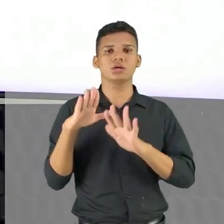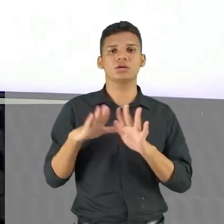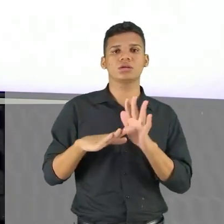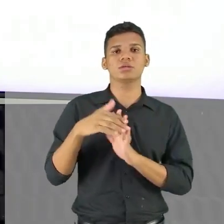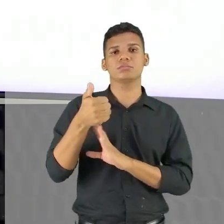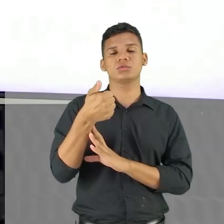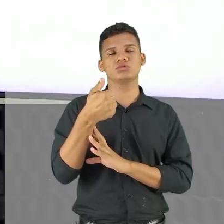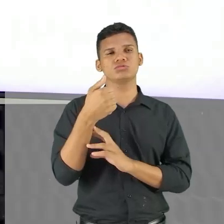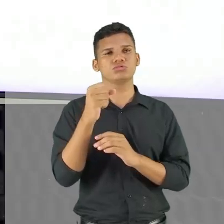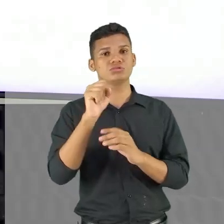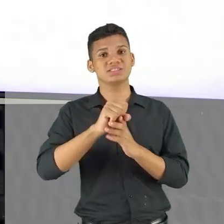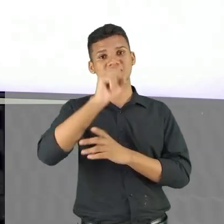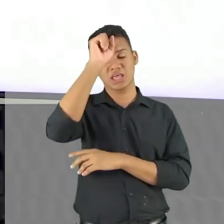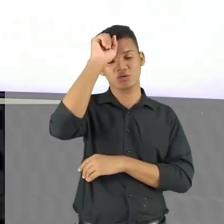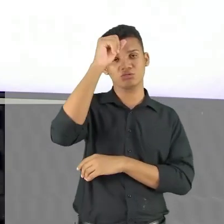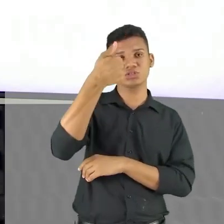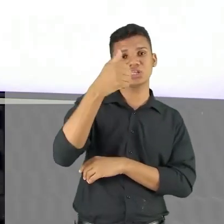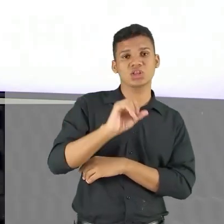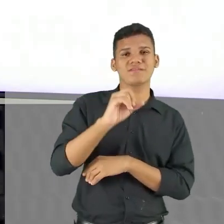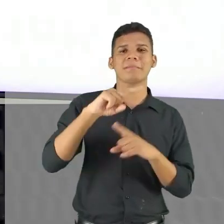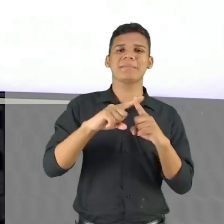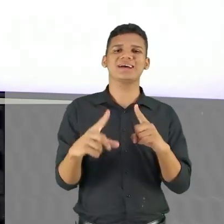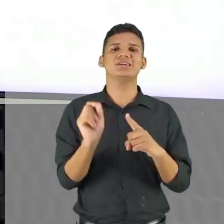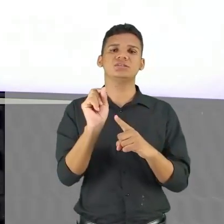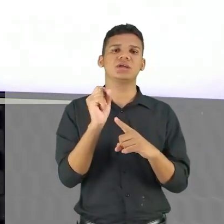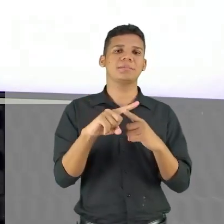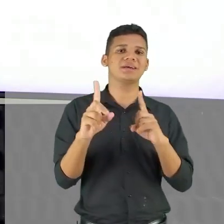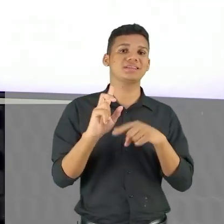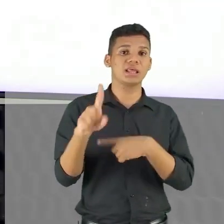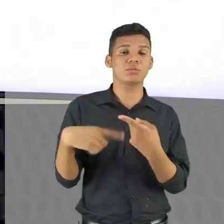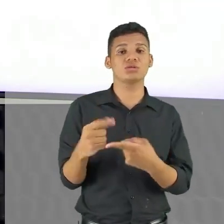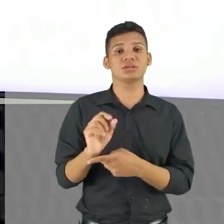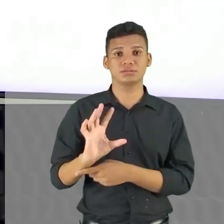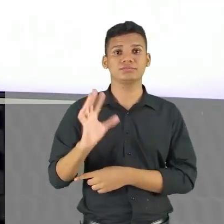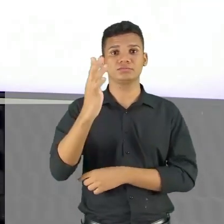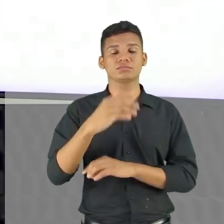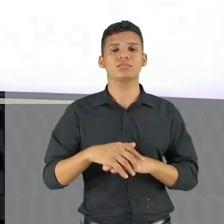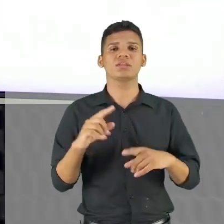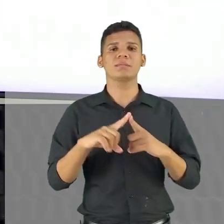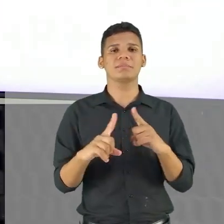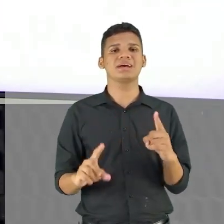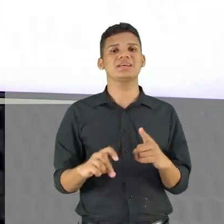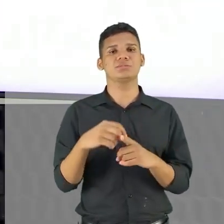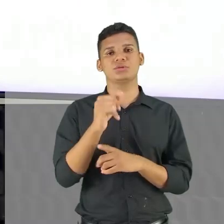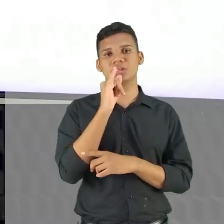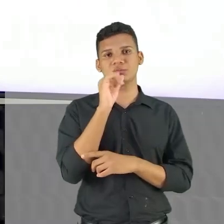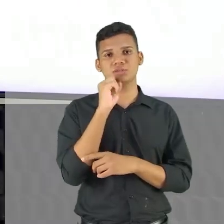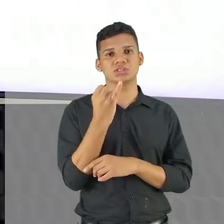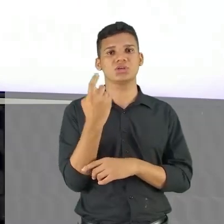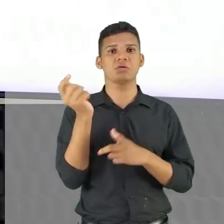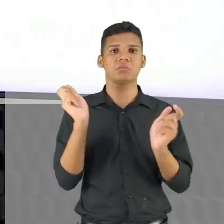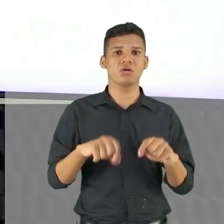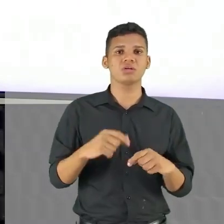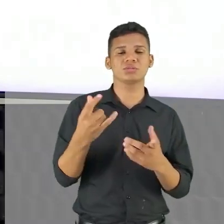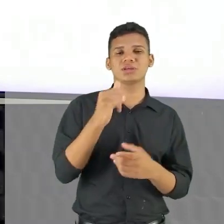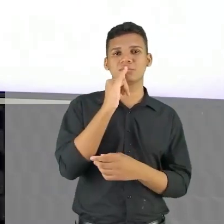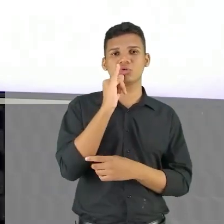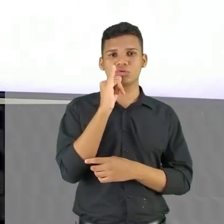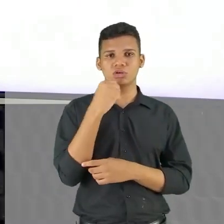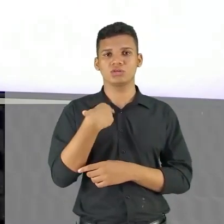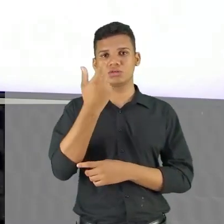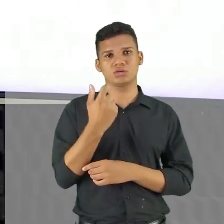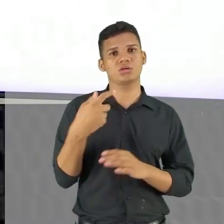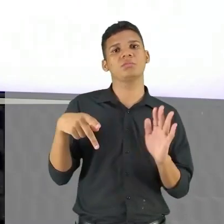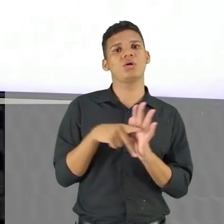do século XIX, a abolição da escravatura só viria logo depois, né? Então, se eu só posso ser dono de uma terra, se